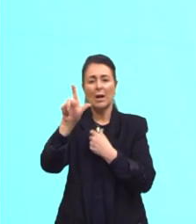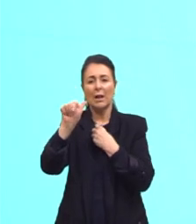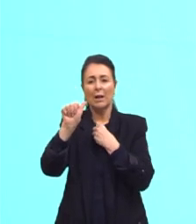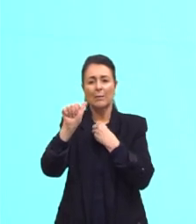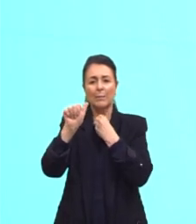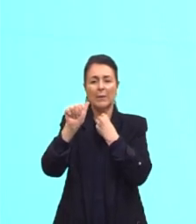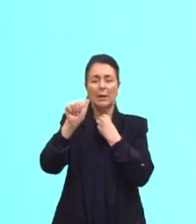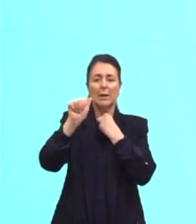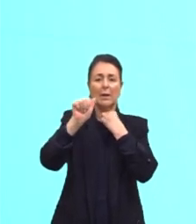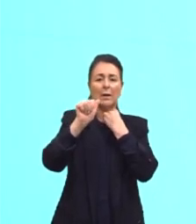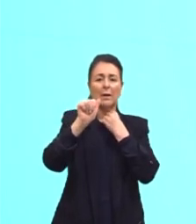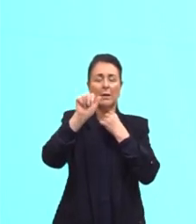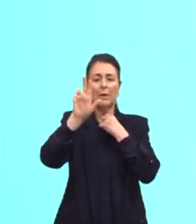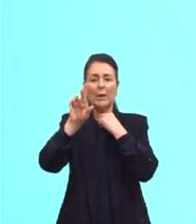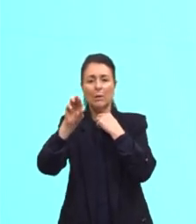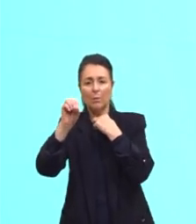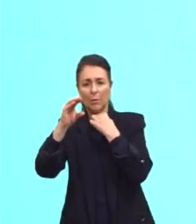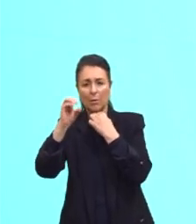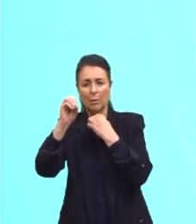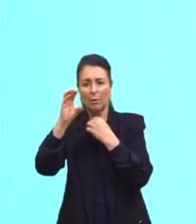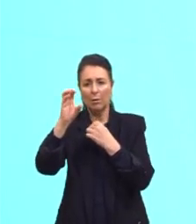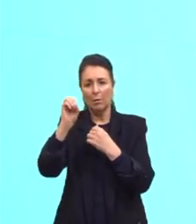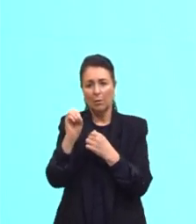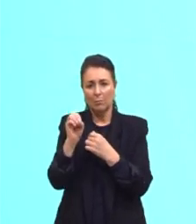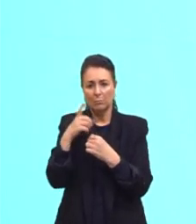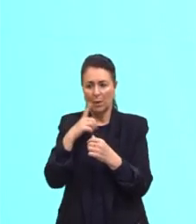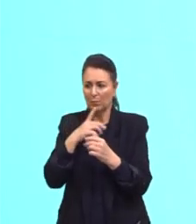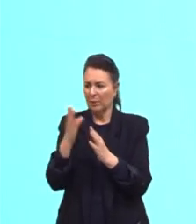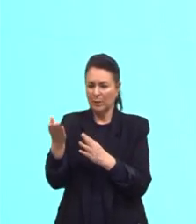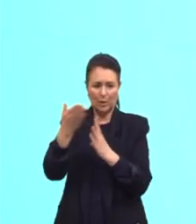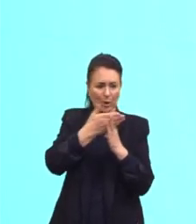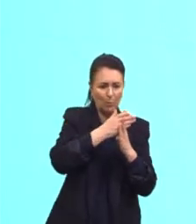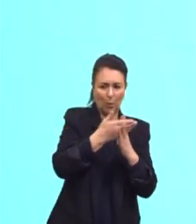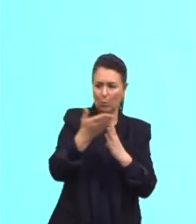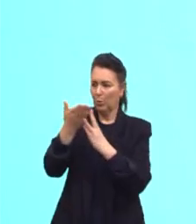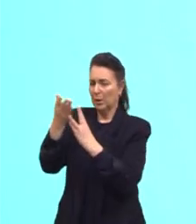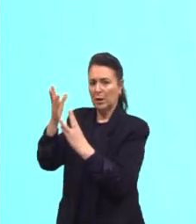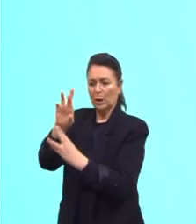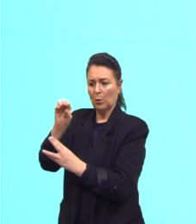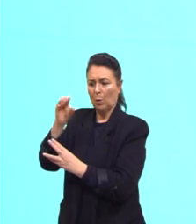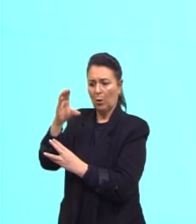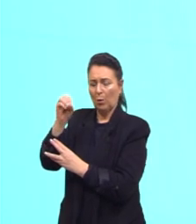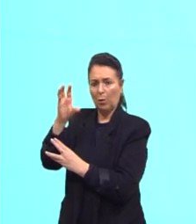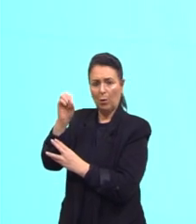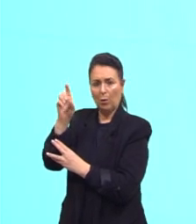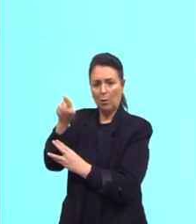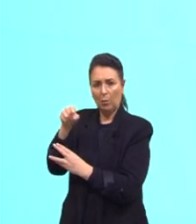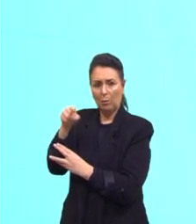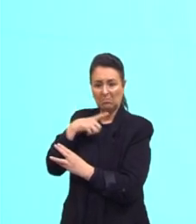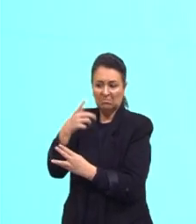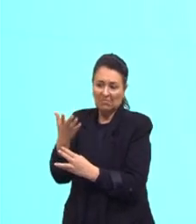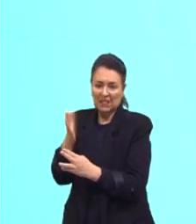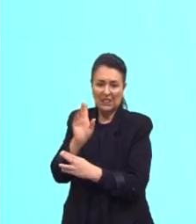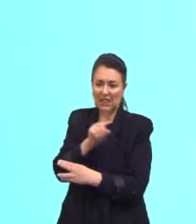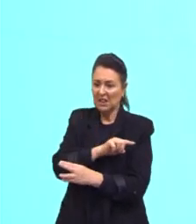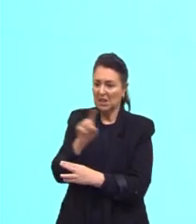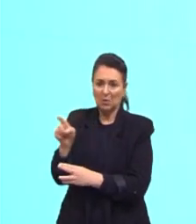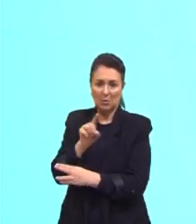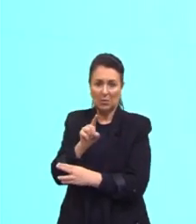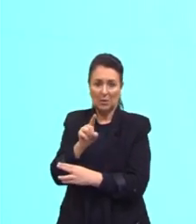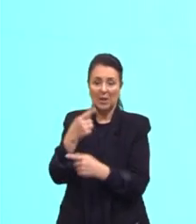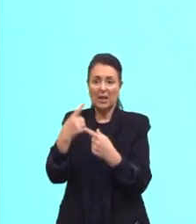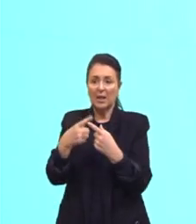no Barroco né no rococó chamavam ele de pintor de baile de gala Porque sim né Nós temos essa característica do Rococó que